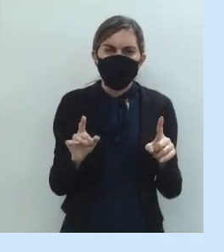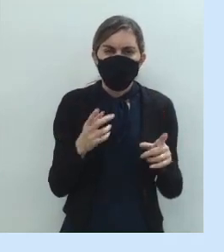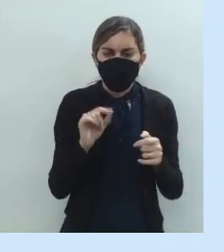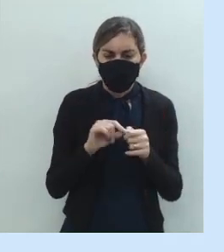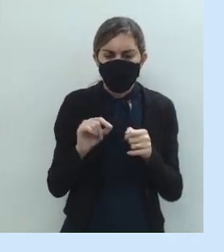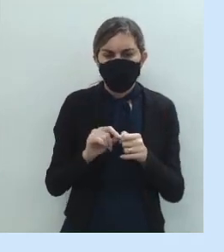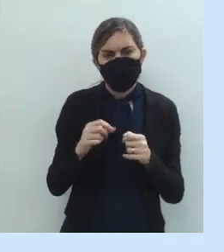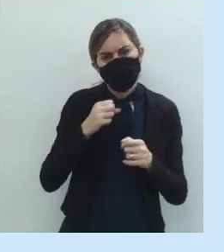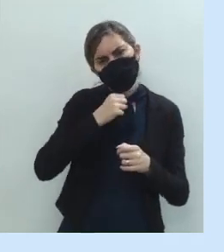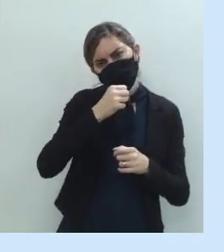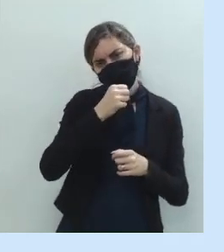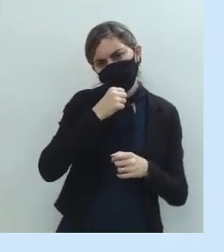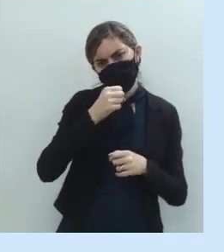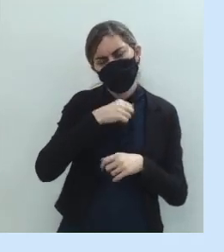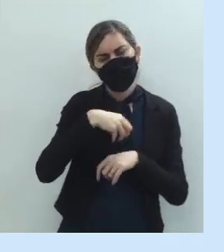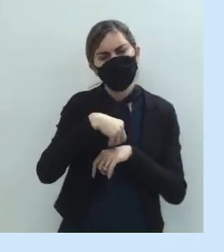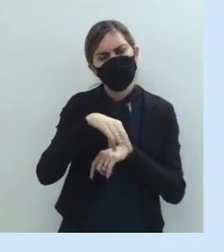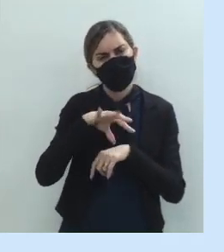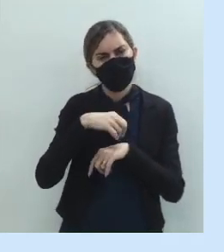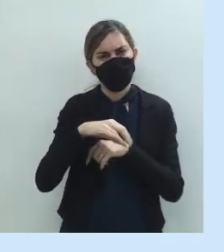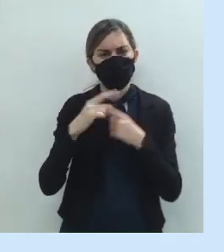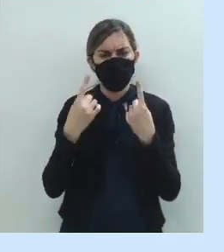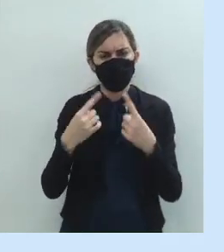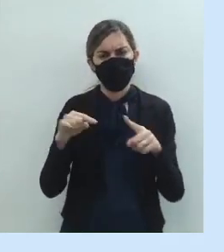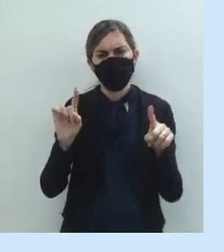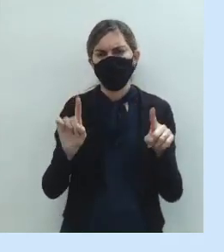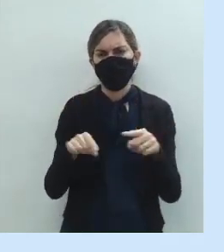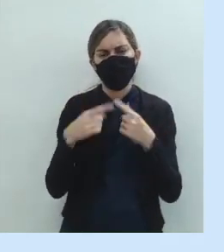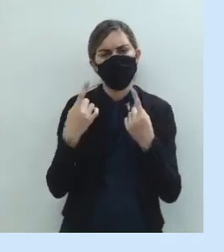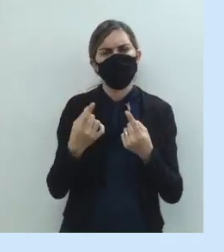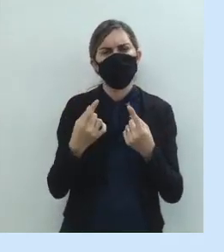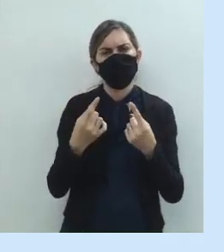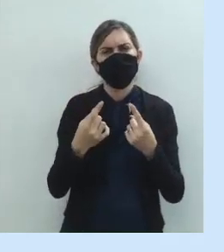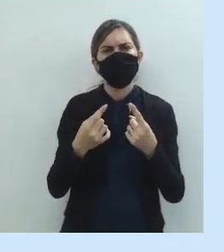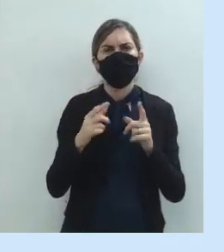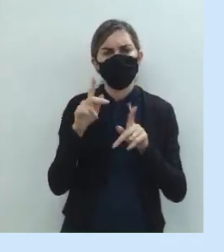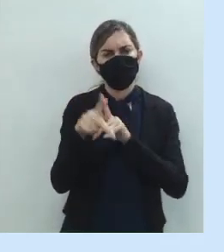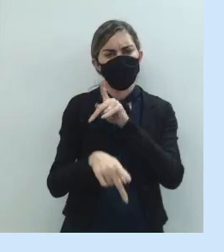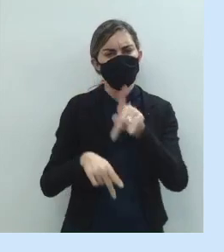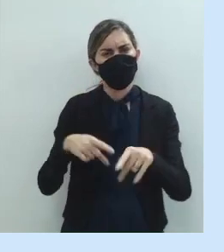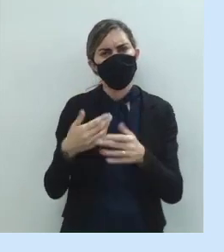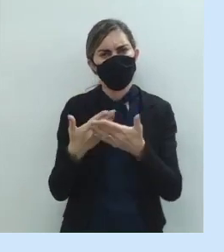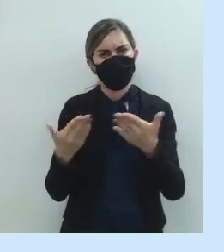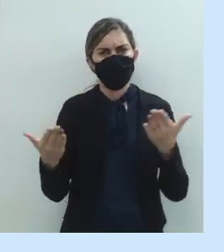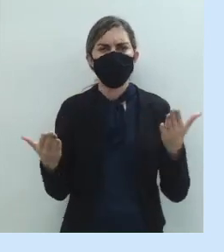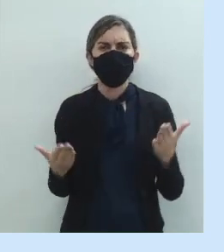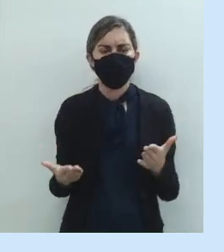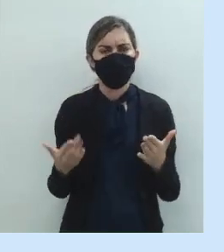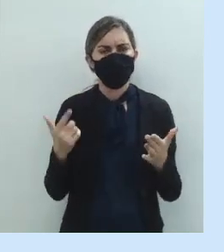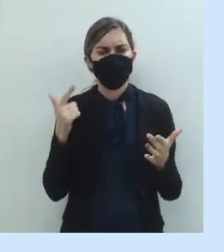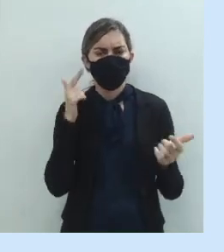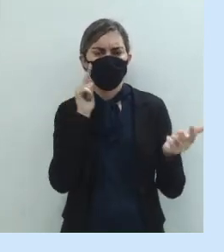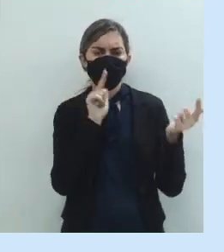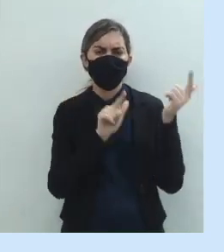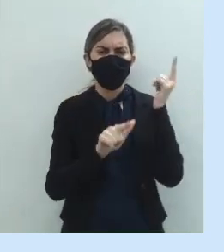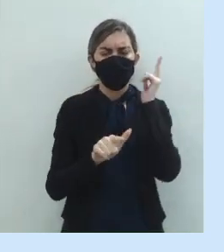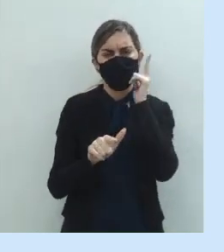fazer um show de lançamento de músicas autorais para o grande público, ele acaba ganhando,